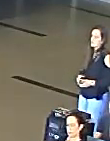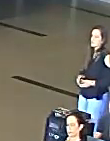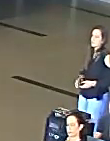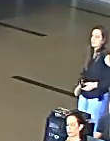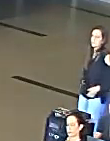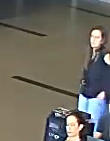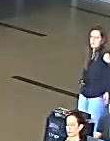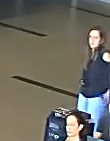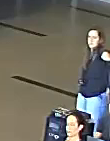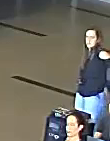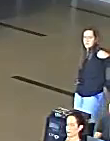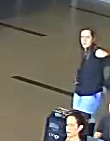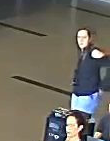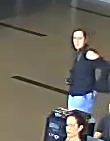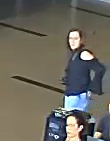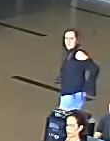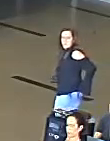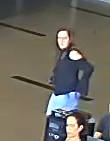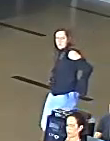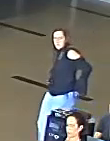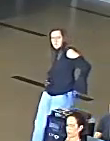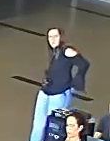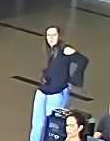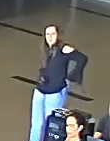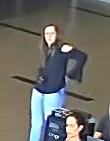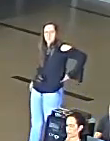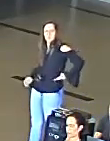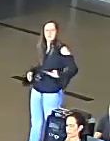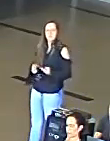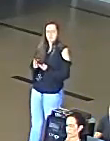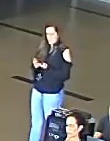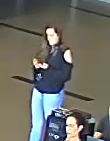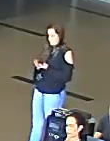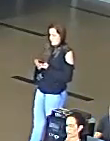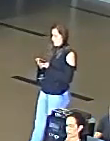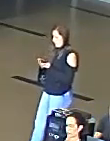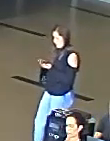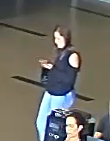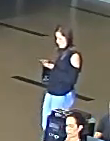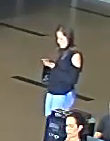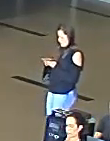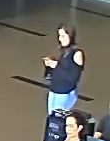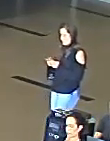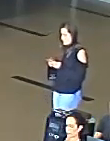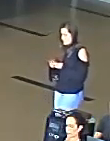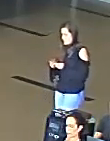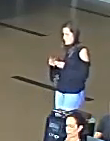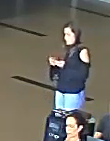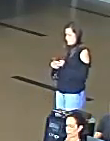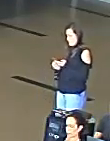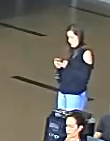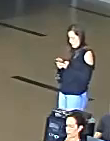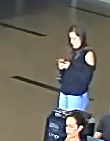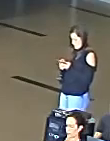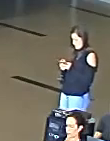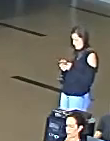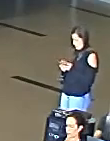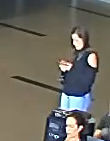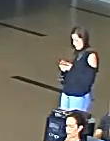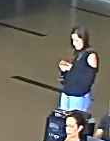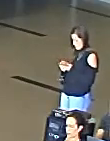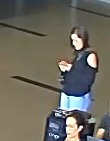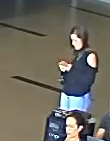foi eleito agora e tomei posse esse ano essa comissão Tá de portas abertas todos os pedidos que chegarem aqui de